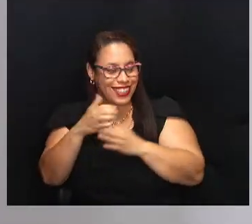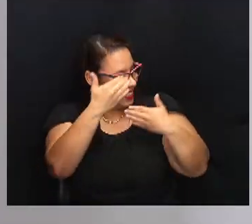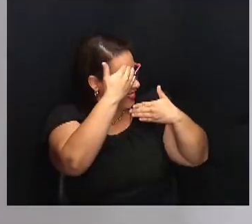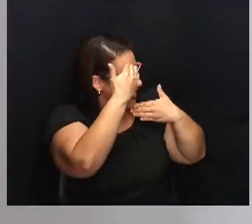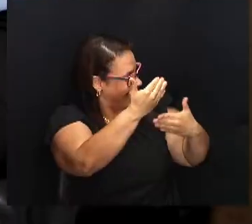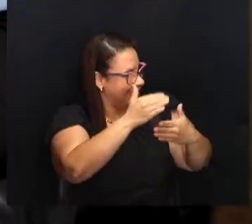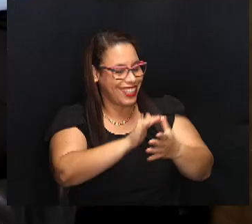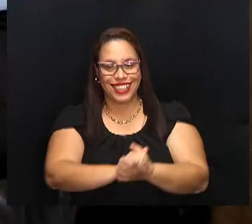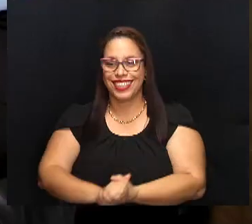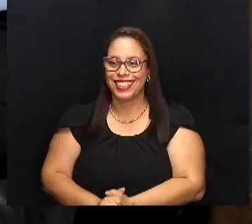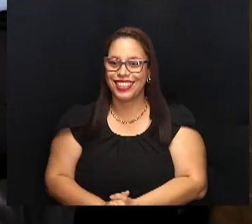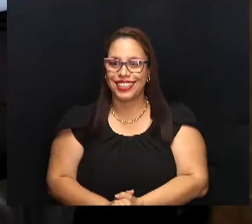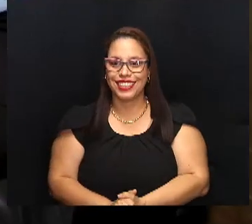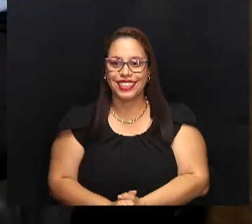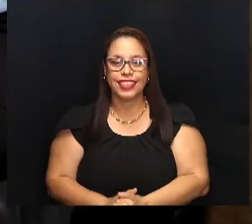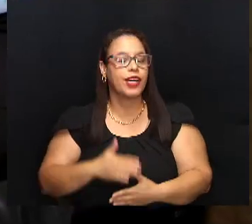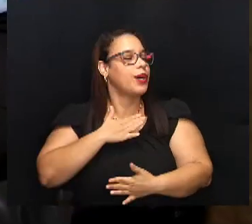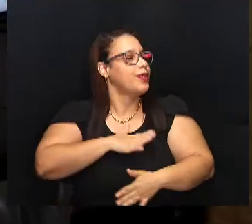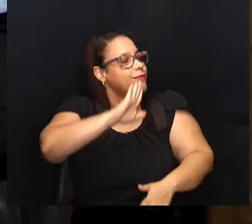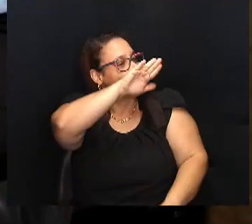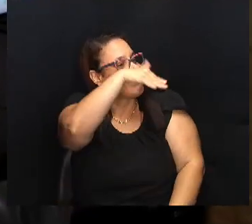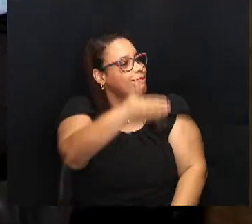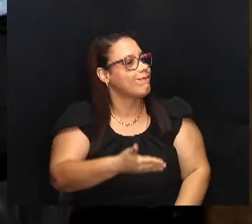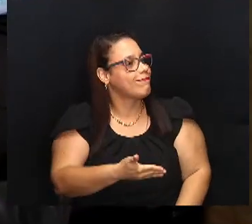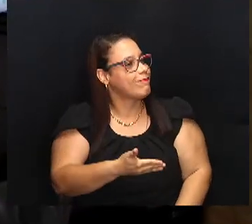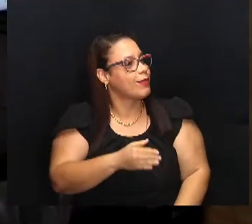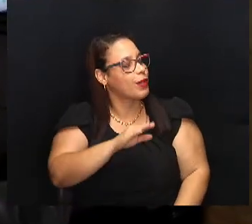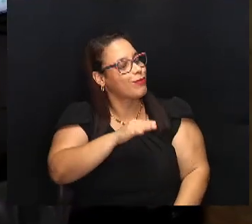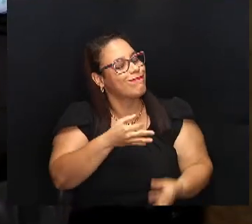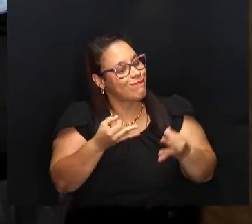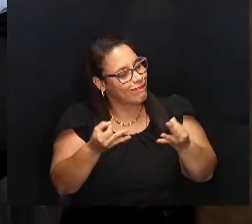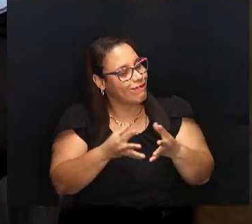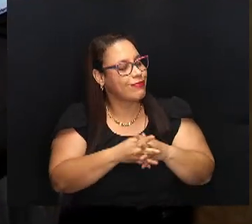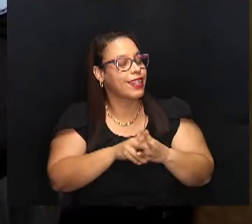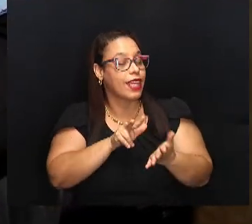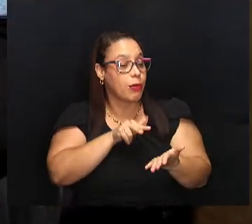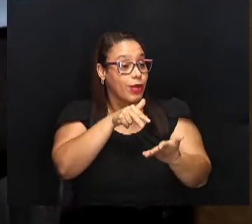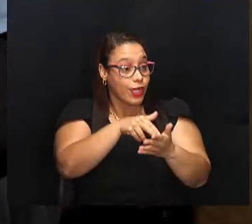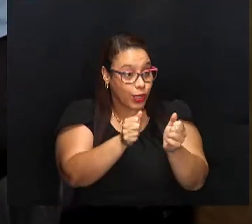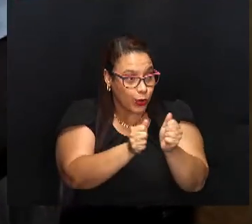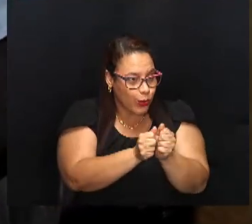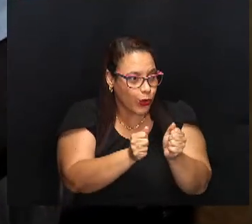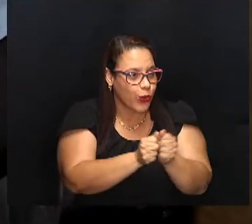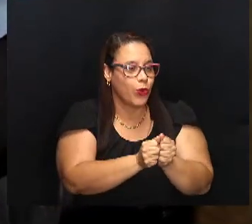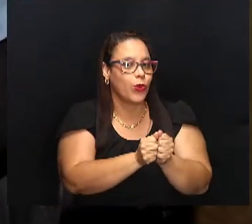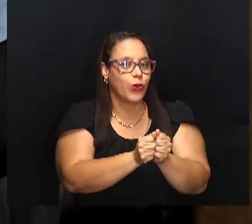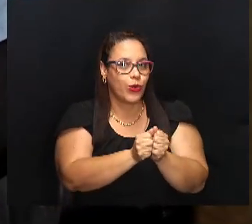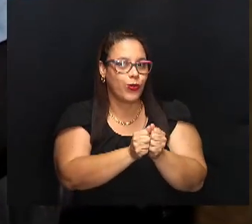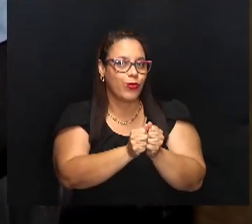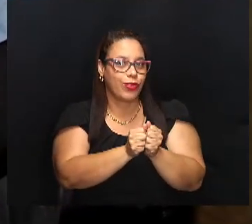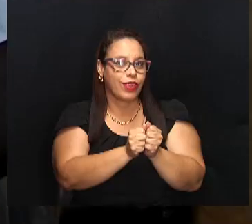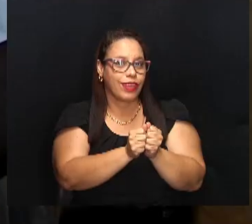Obrigada. Para mim é uma honra, né, um privilégio estarmos aqui.